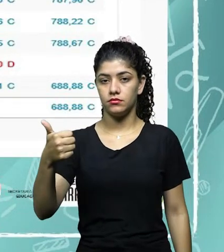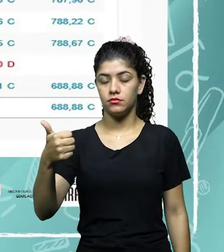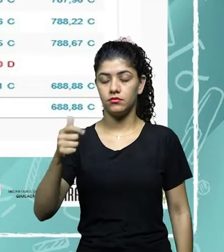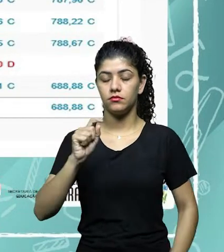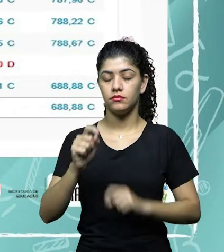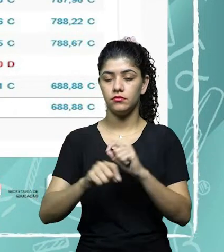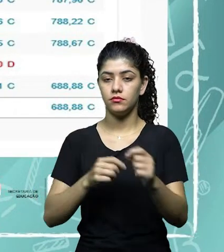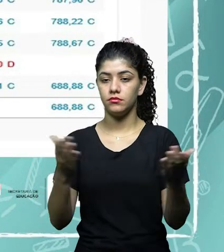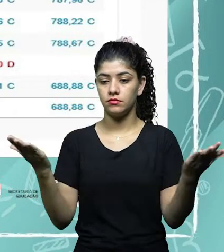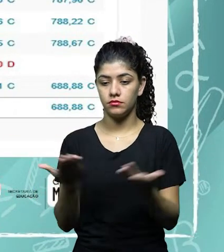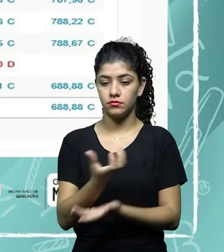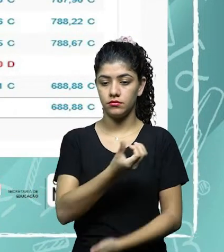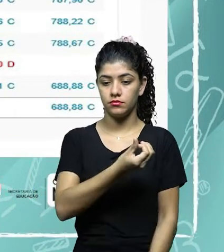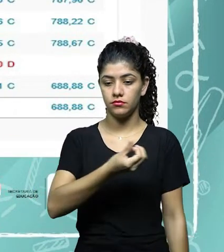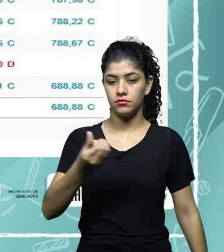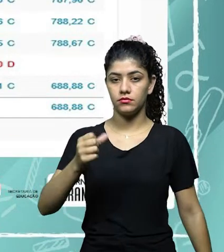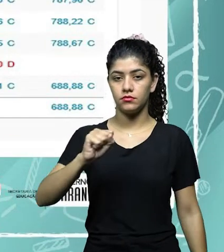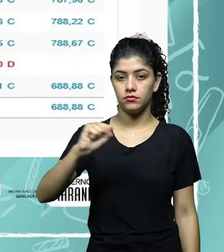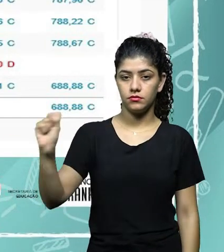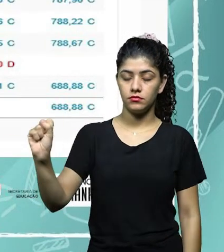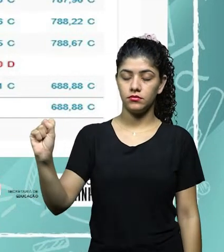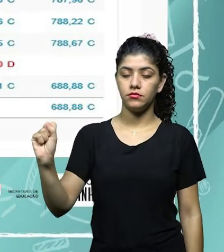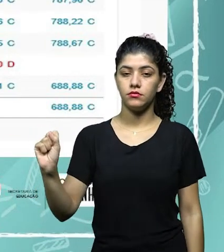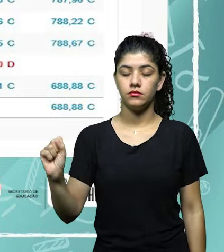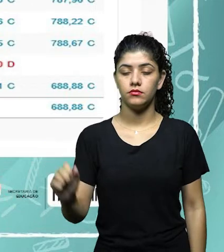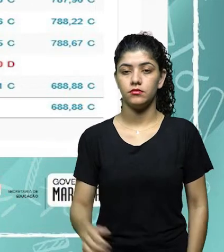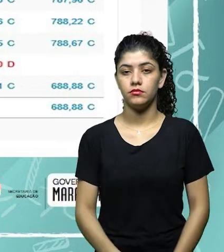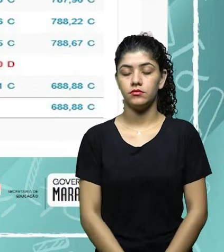que entrou, o saldo agora vai ser R$